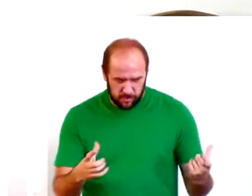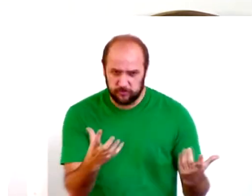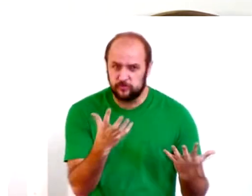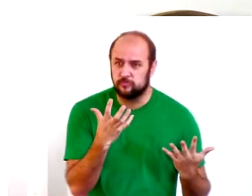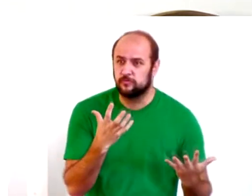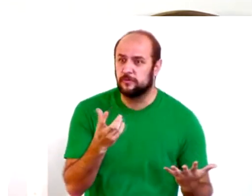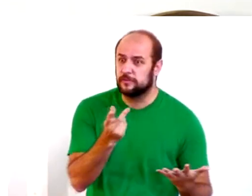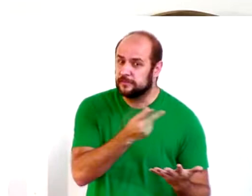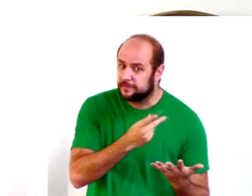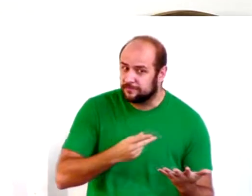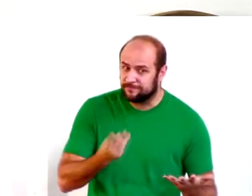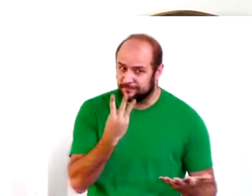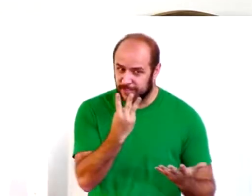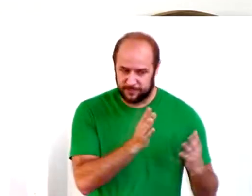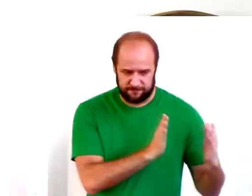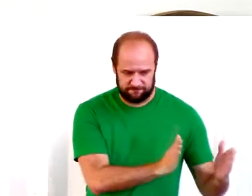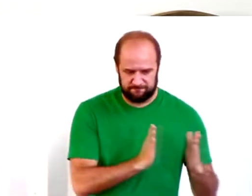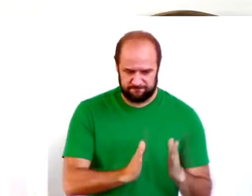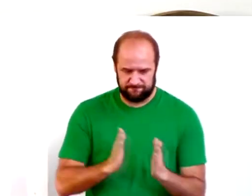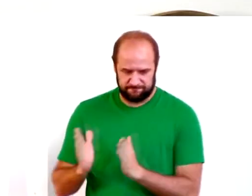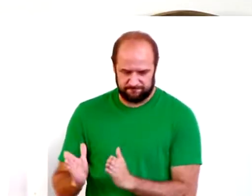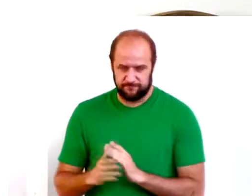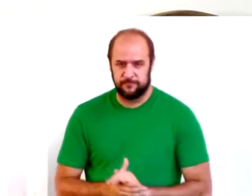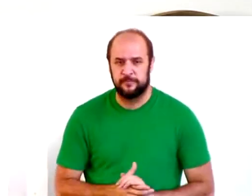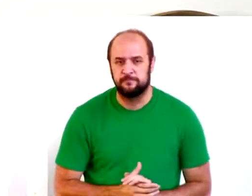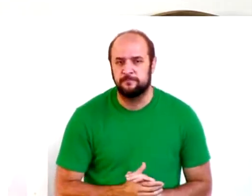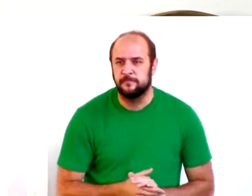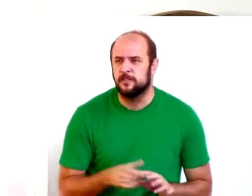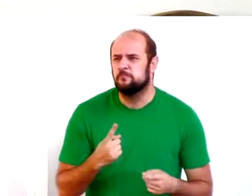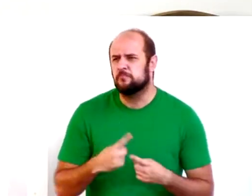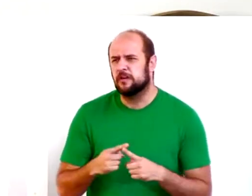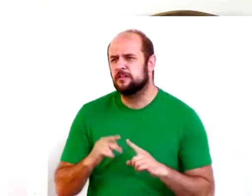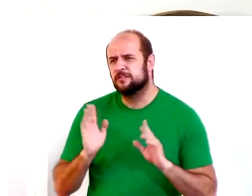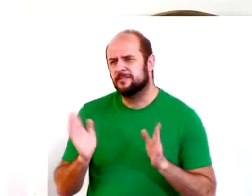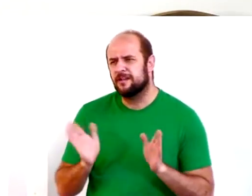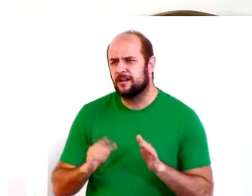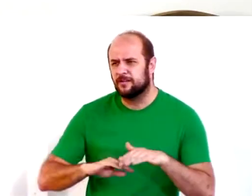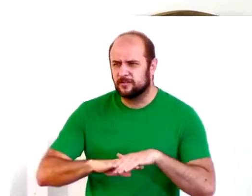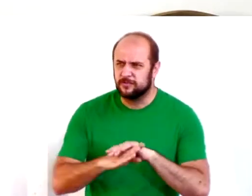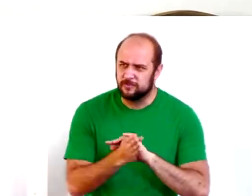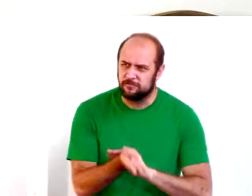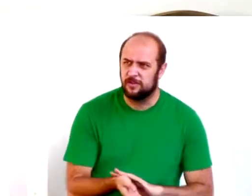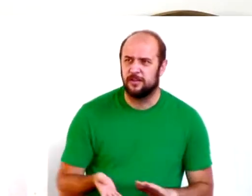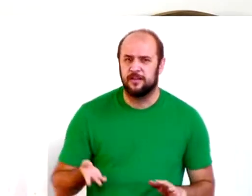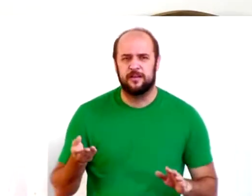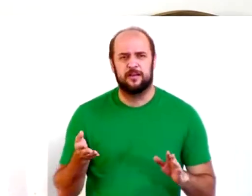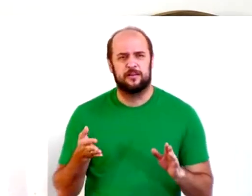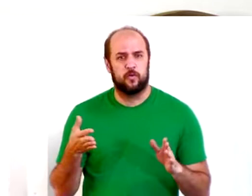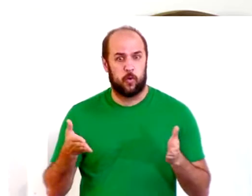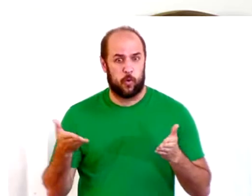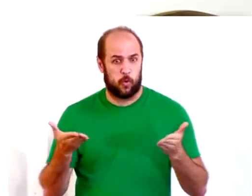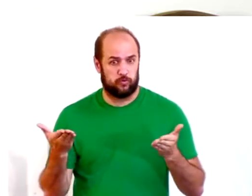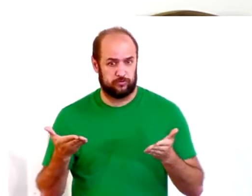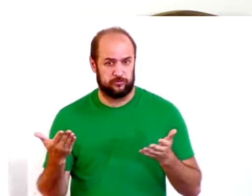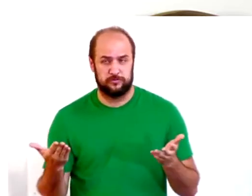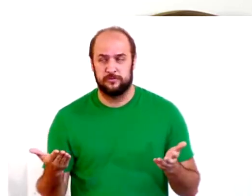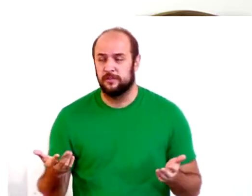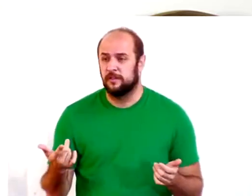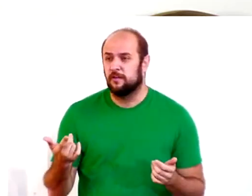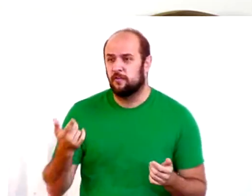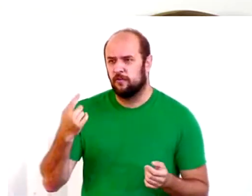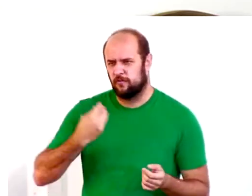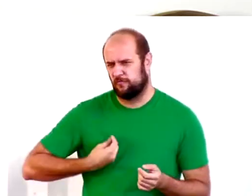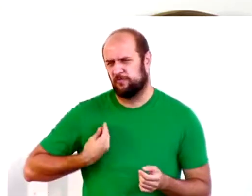vocês fizessem 3 desenhos, que vocês devem estar muito habituados por conta dos tempos modernos que